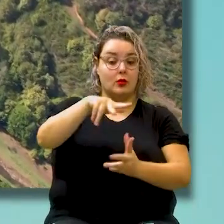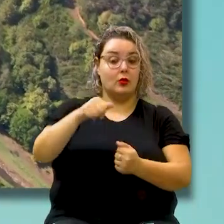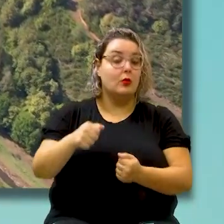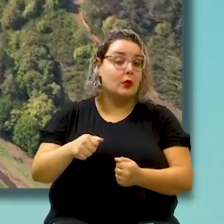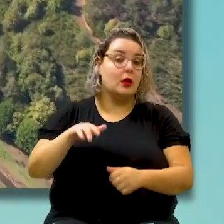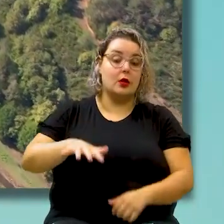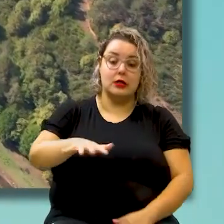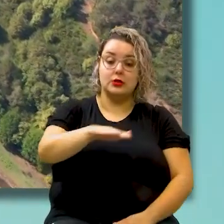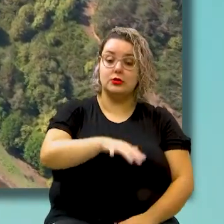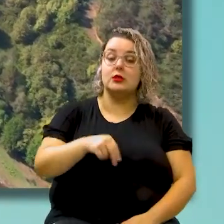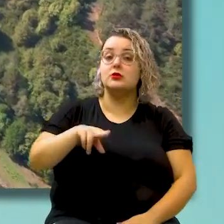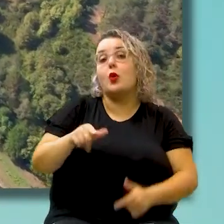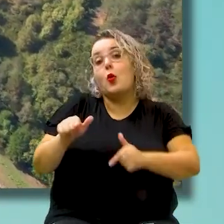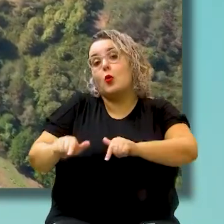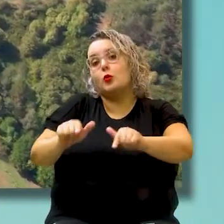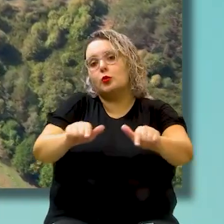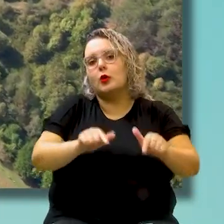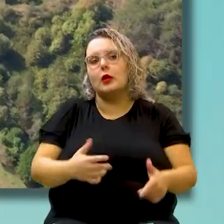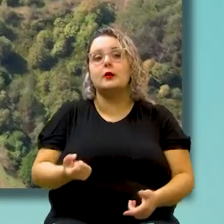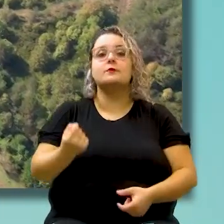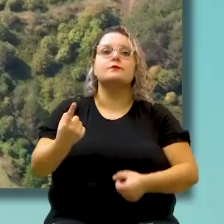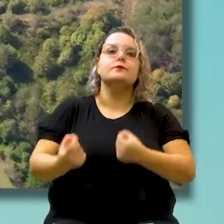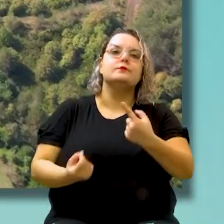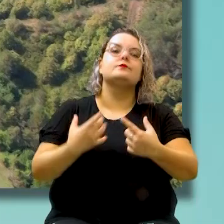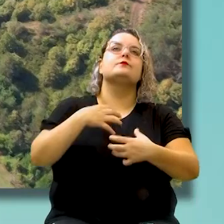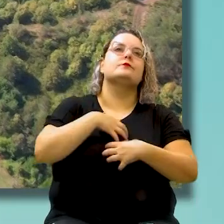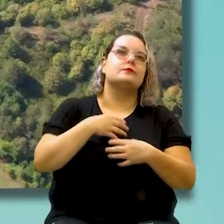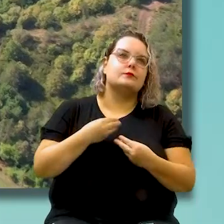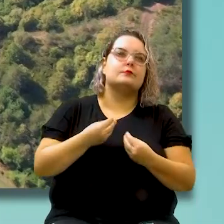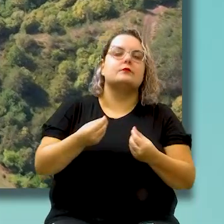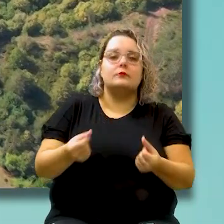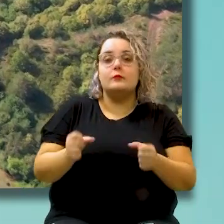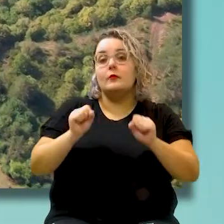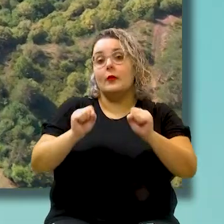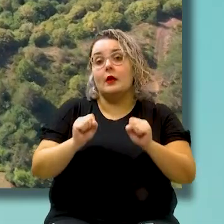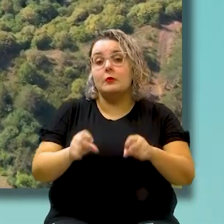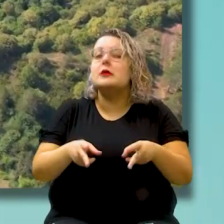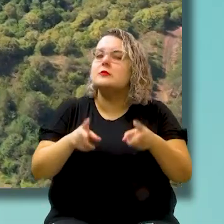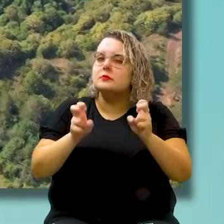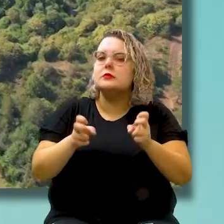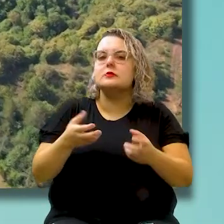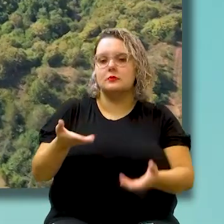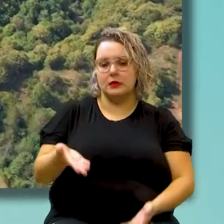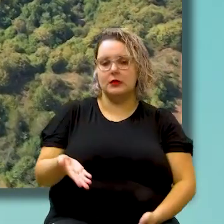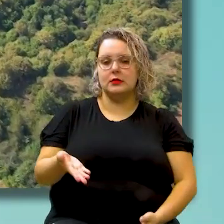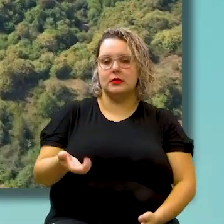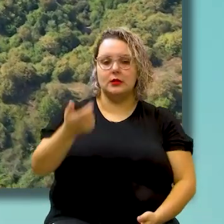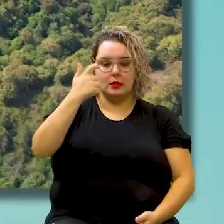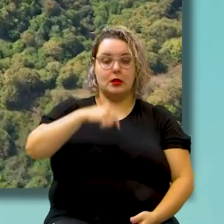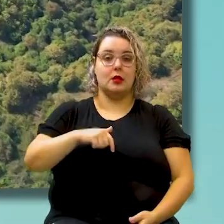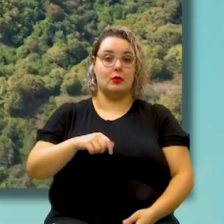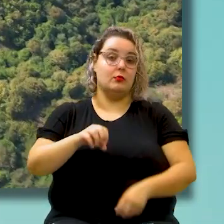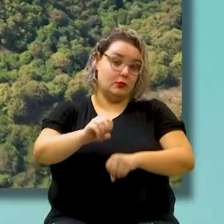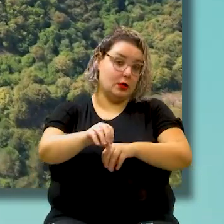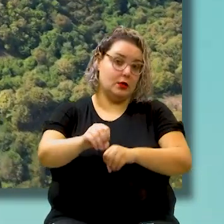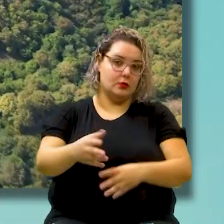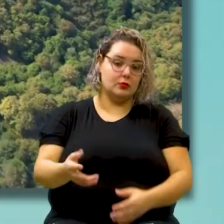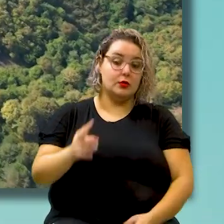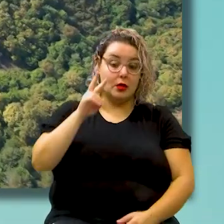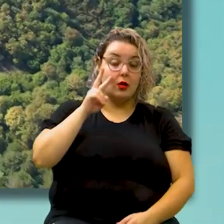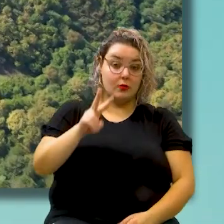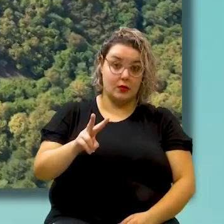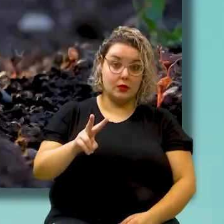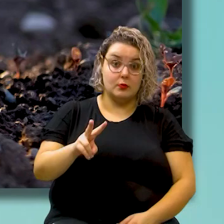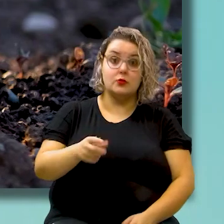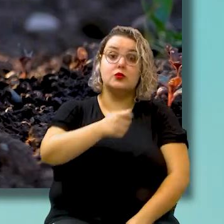eles globais, regionais ou locais. Já há alguma sensibilização para que a gente possa observar isso. Eu, como sou educadora, eu